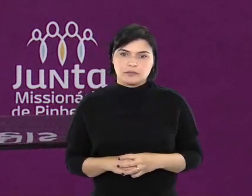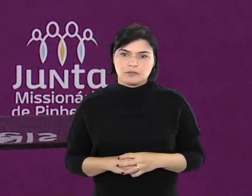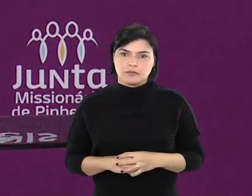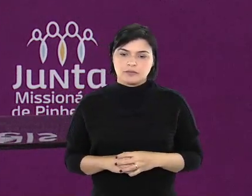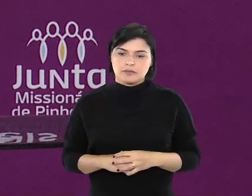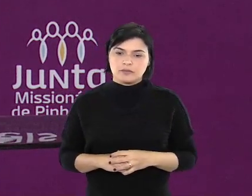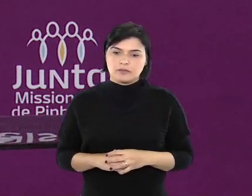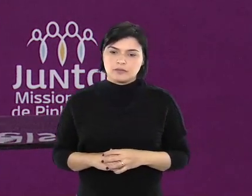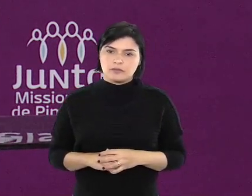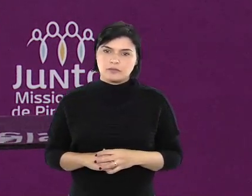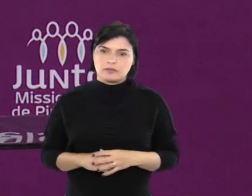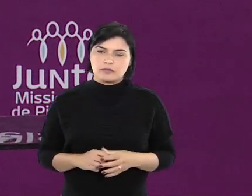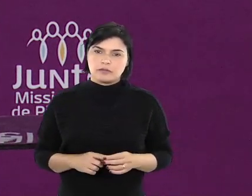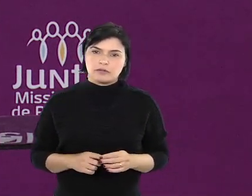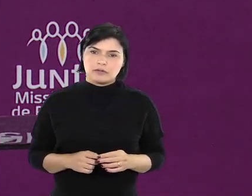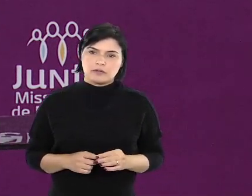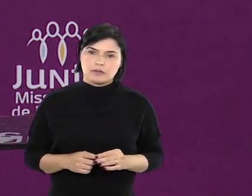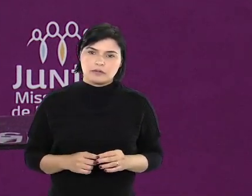Capítulo 4